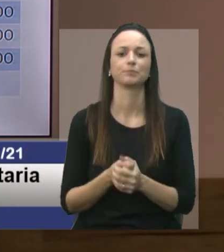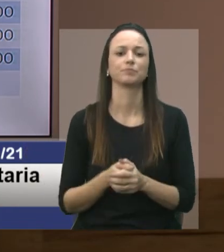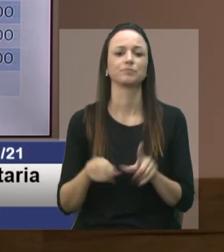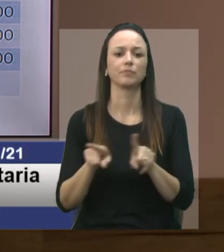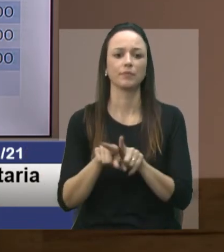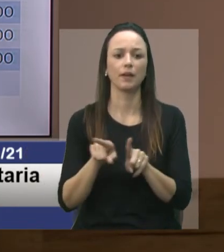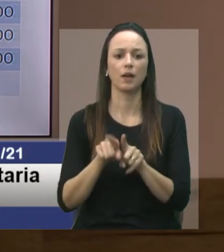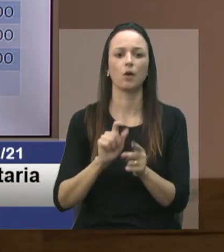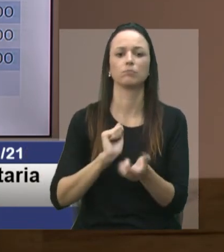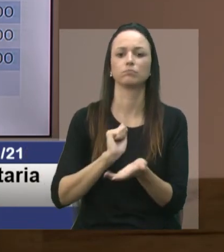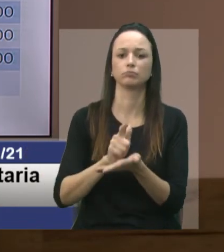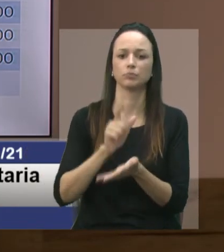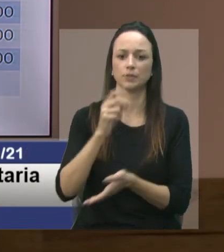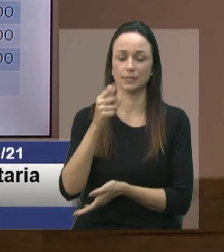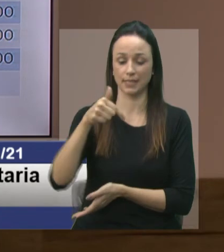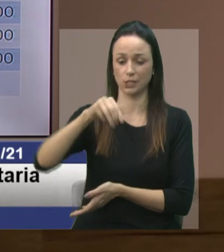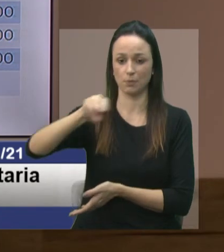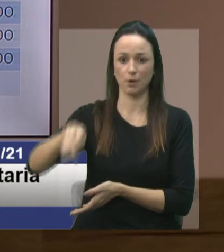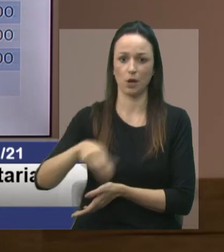Contribuições,